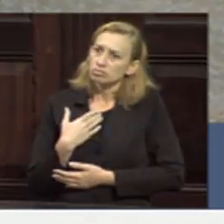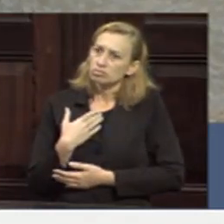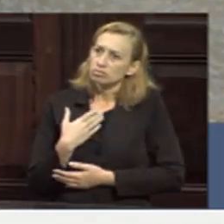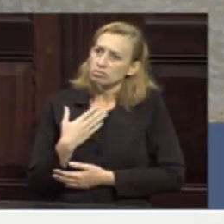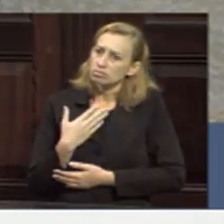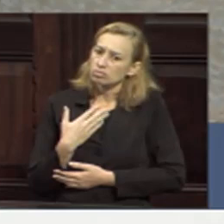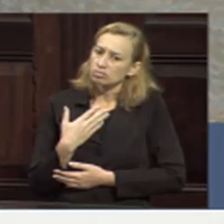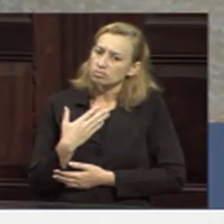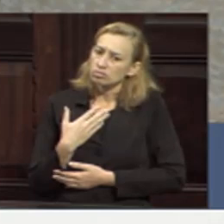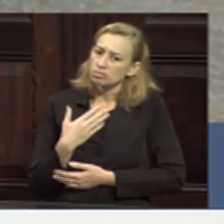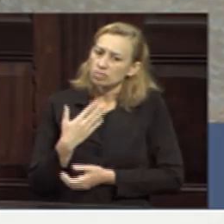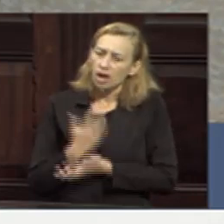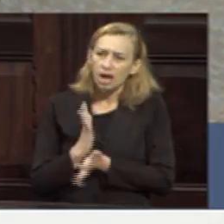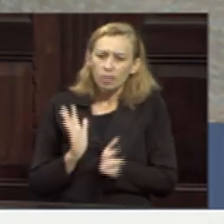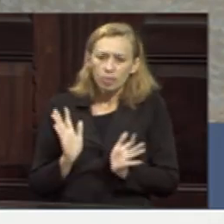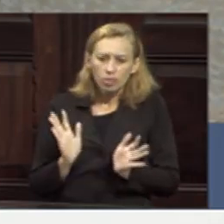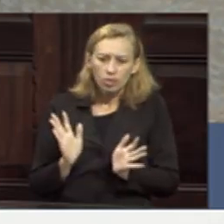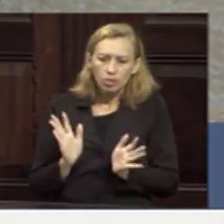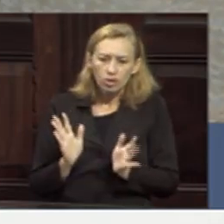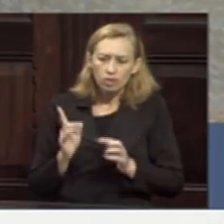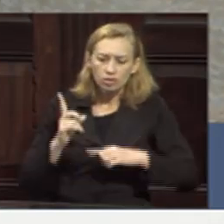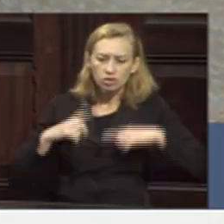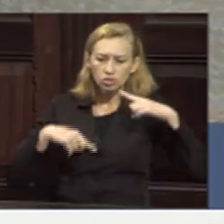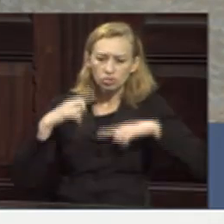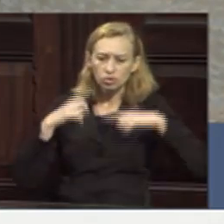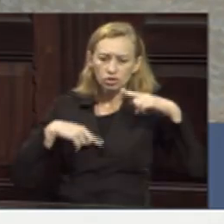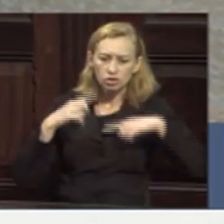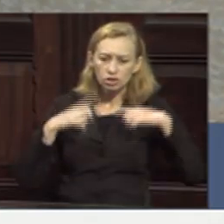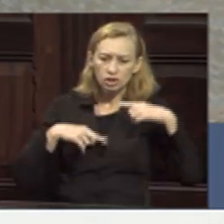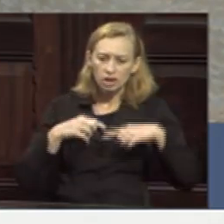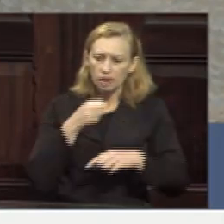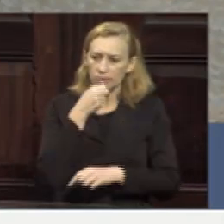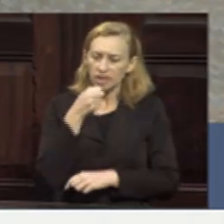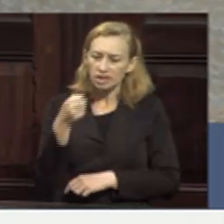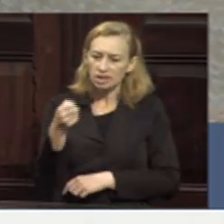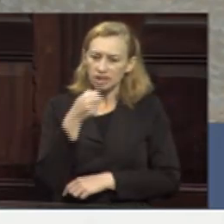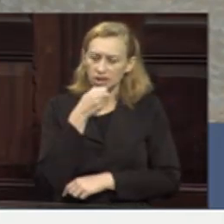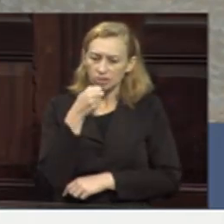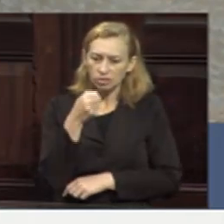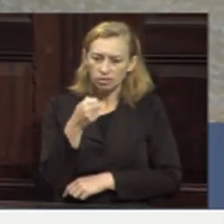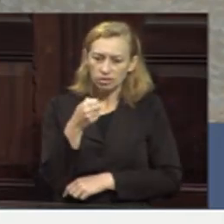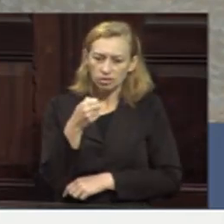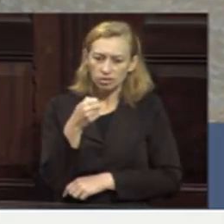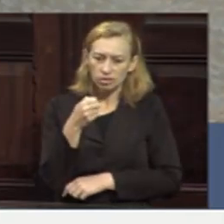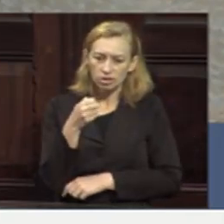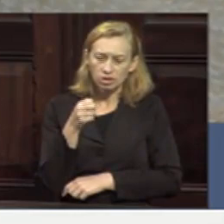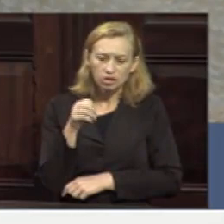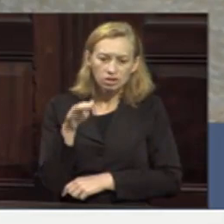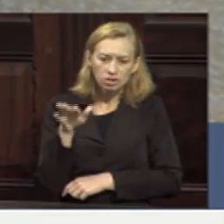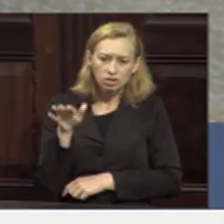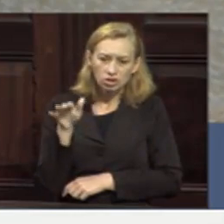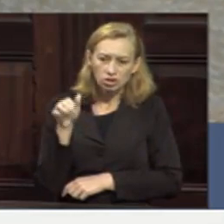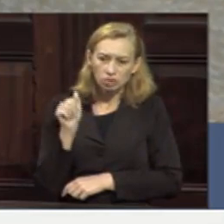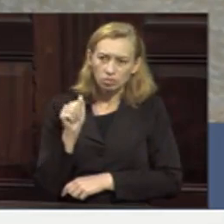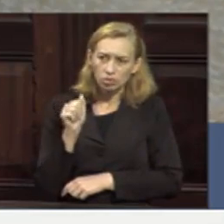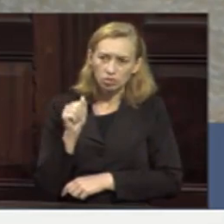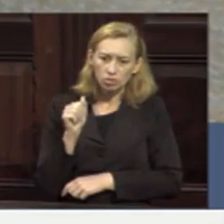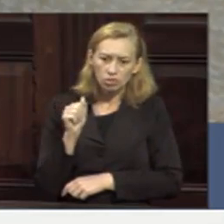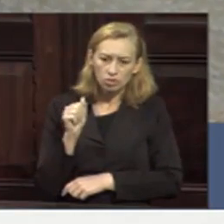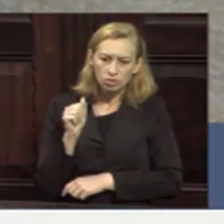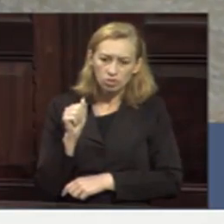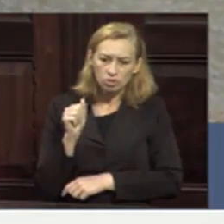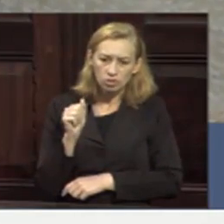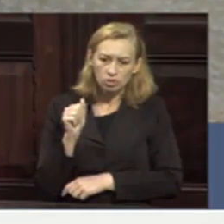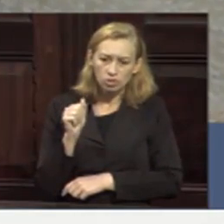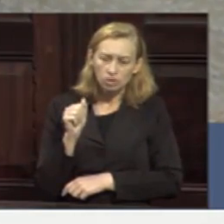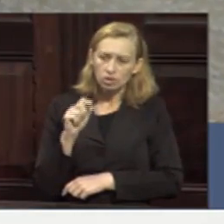Acabou a discussão, a apresentadora chamou o cantor Rael da Rima e